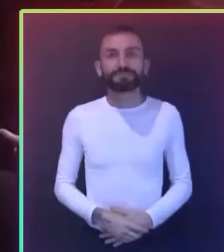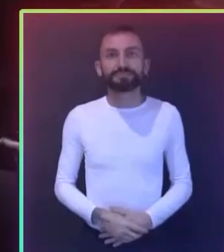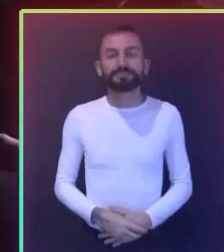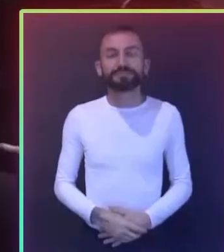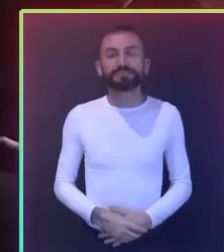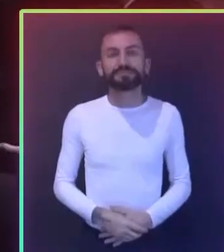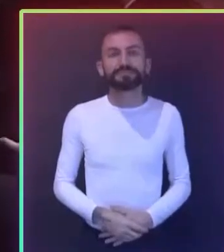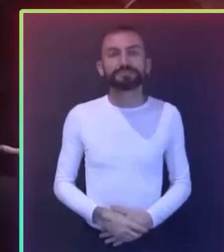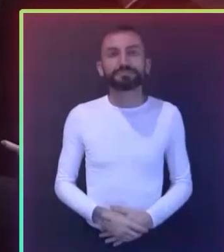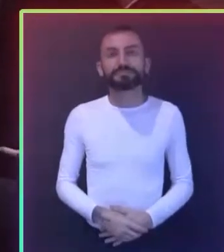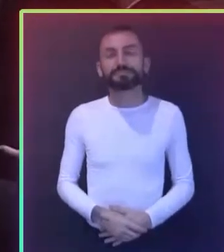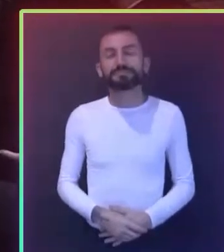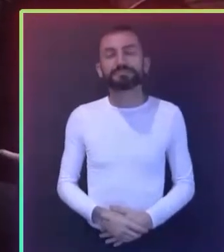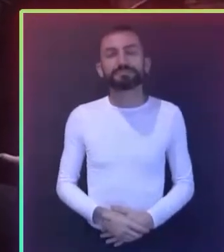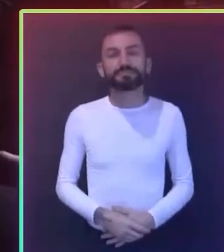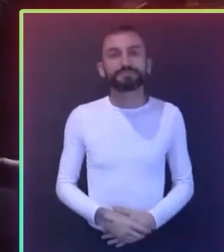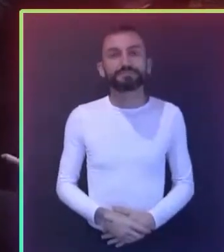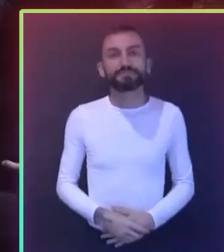E